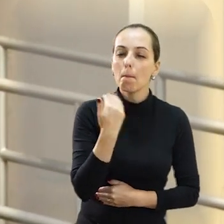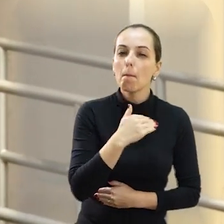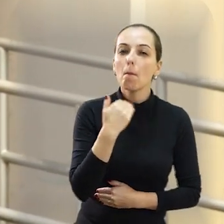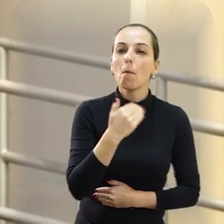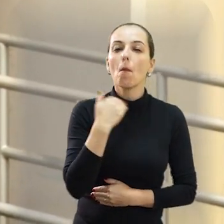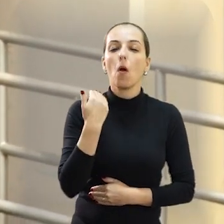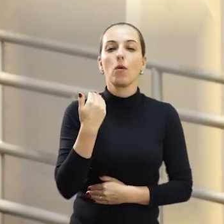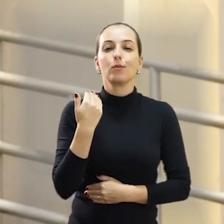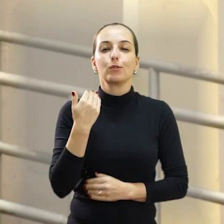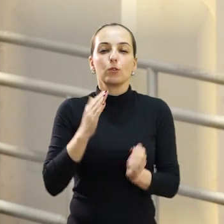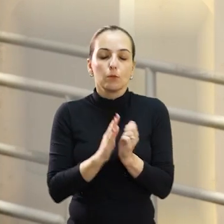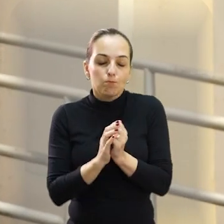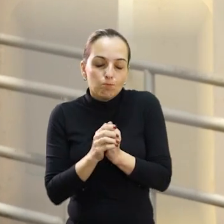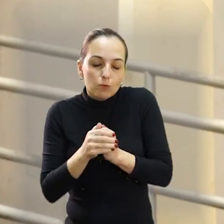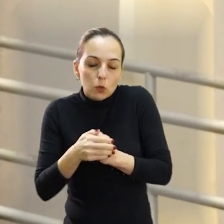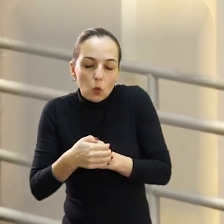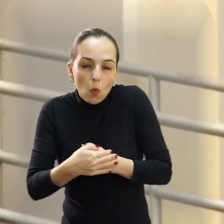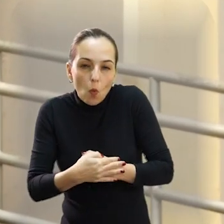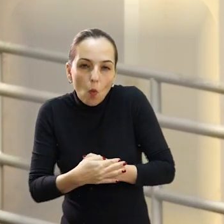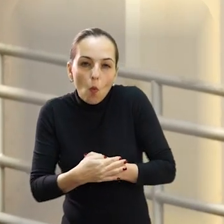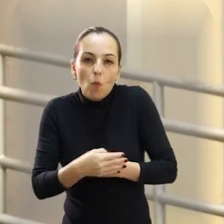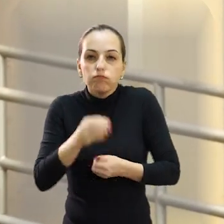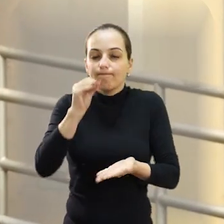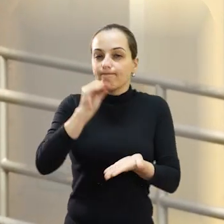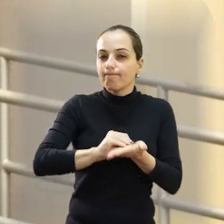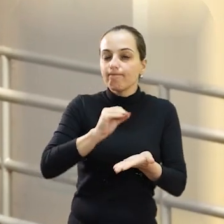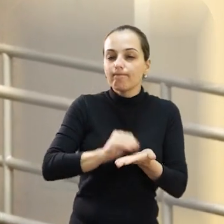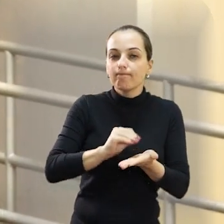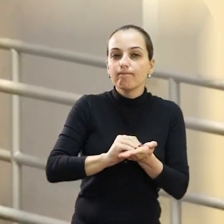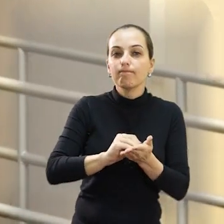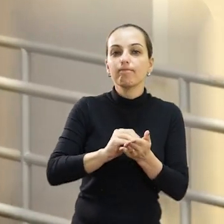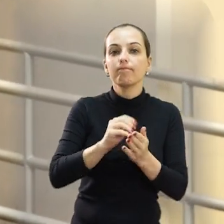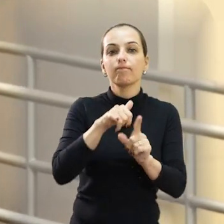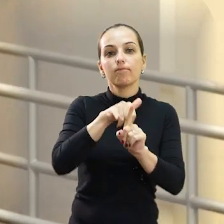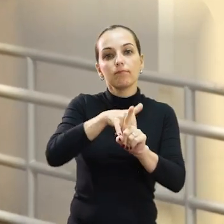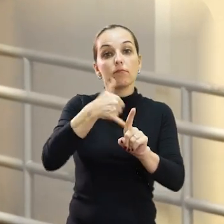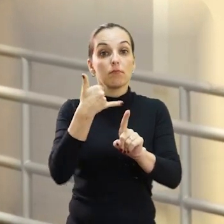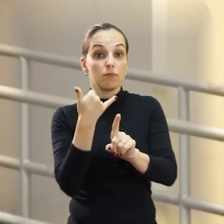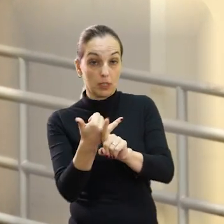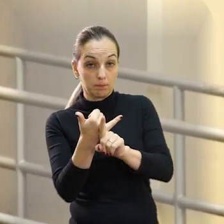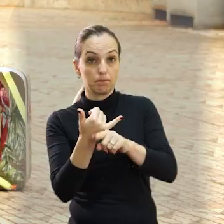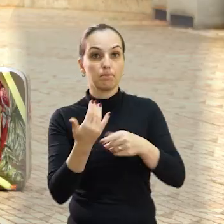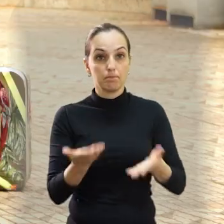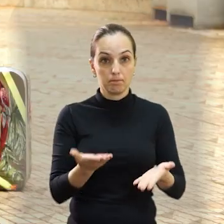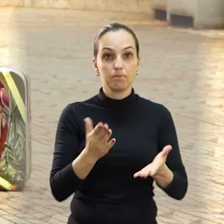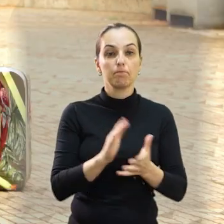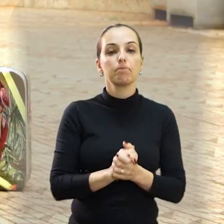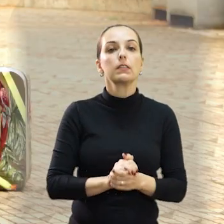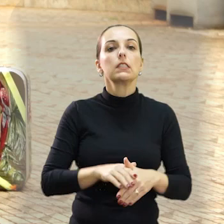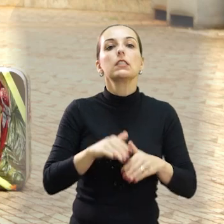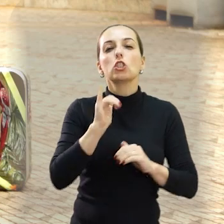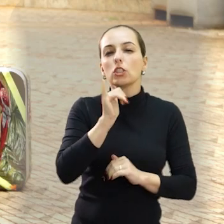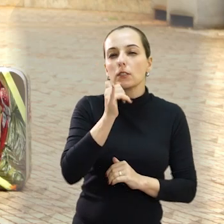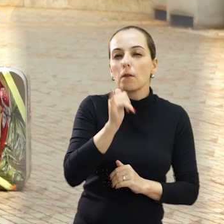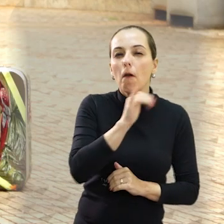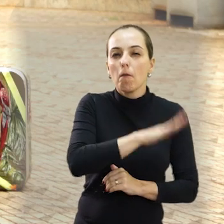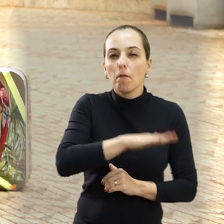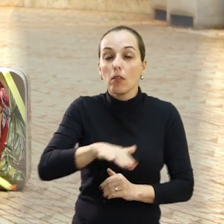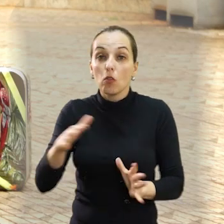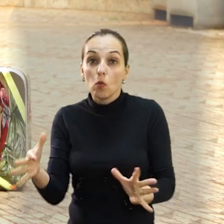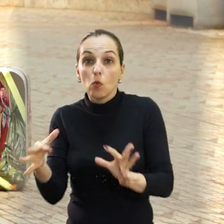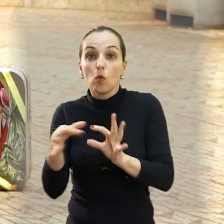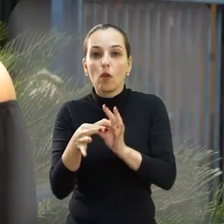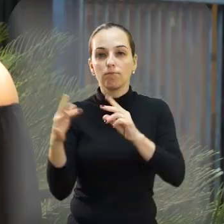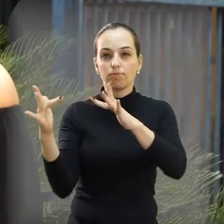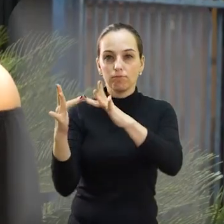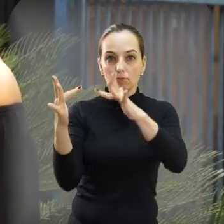medo, a perda de uma pessoa querida, a insegurança, o bullying. Então, através das histórias, a gente consegue ter esse contato maior com